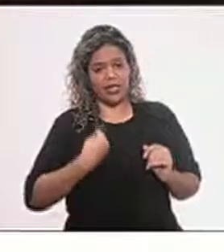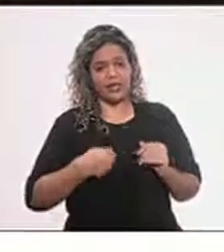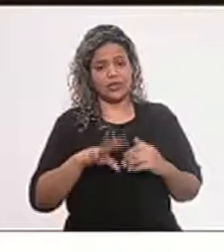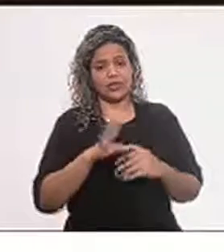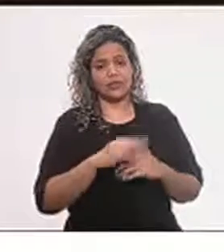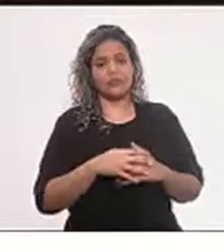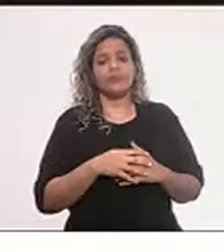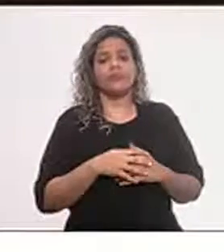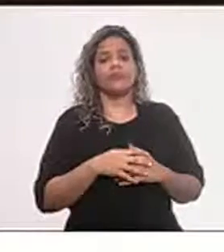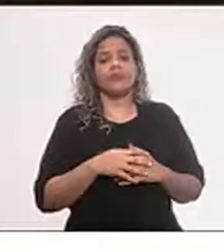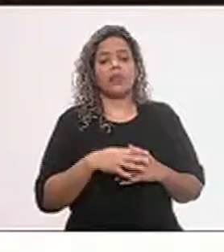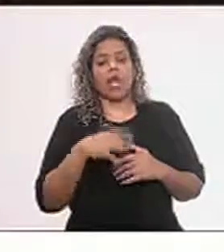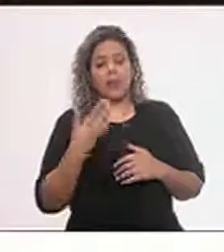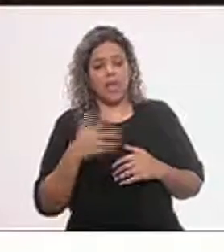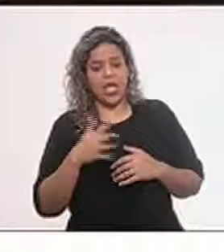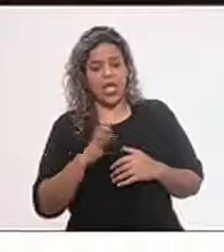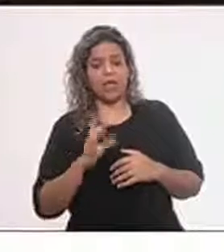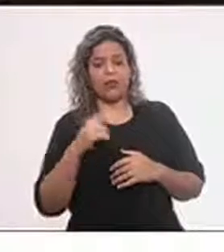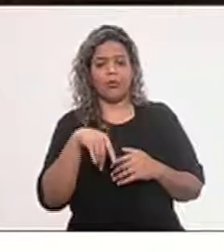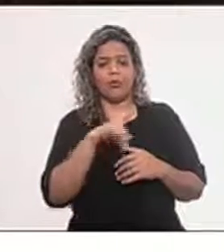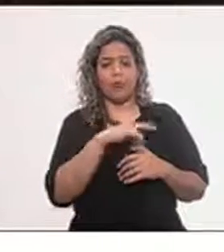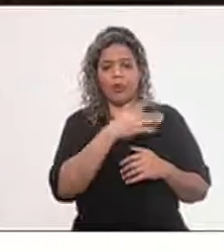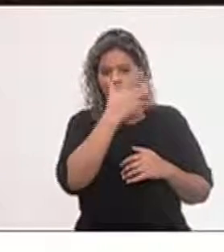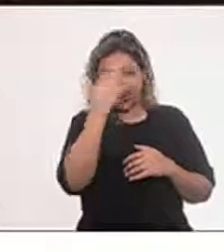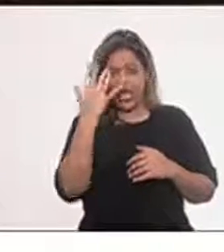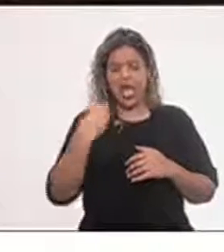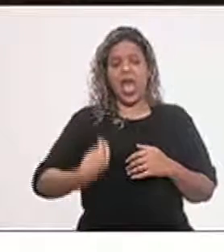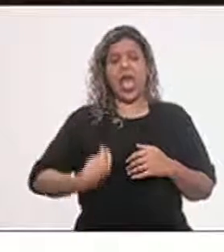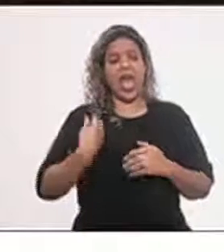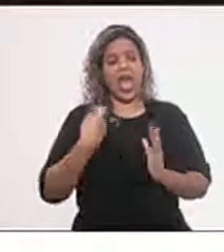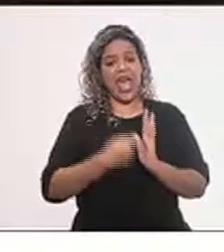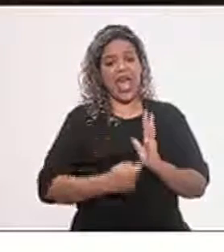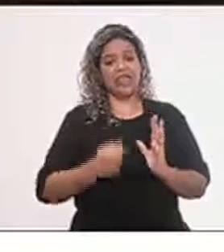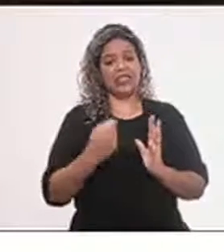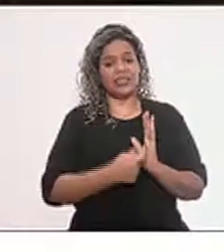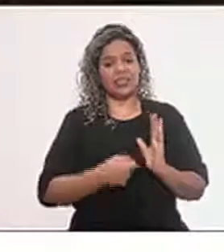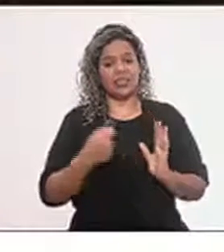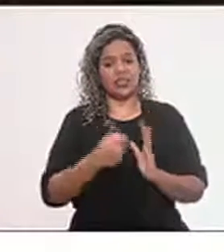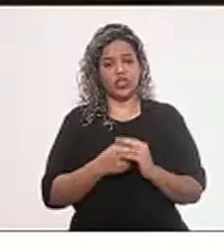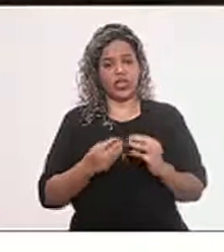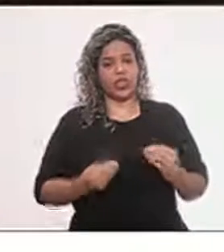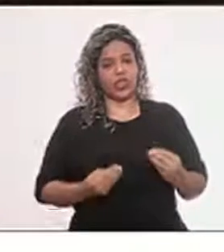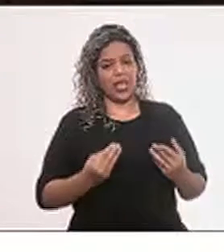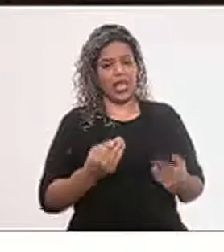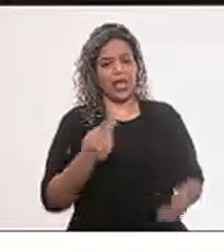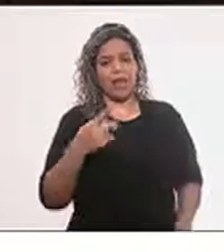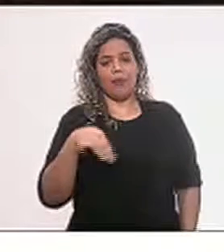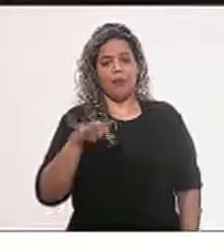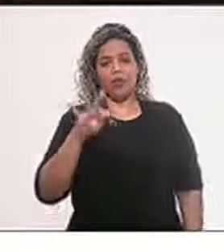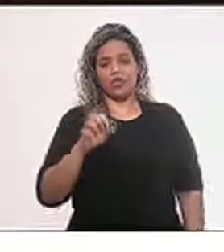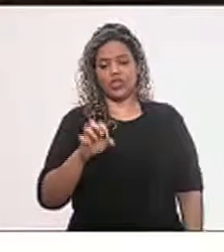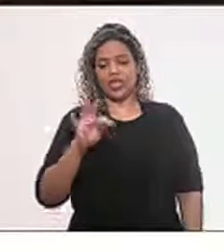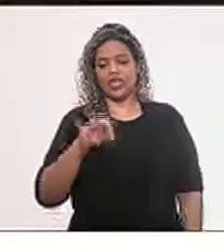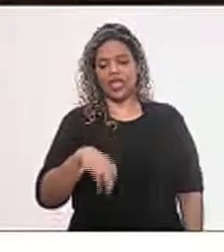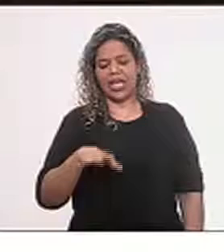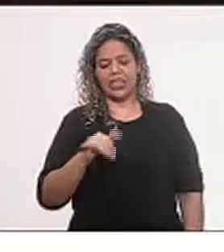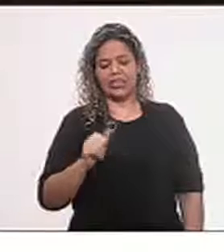comparecimento mínimo que os clubes exigem para emitir o chamado porte de trânsito,